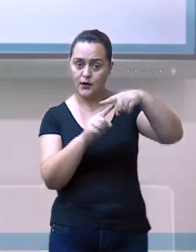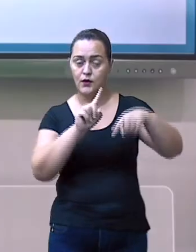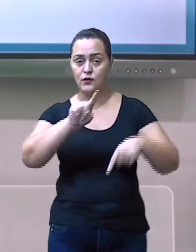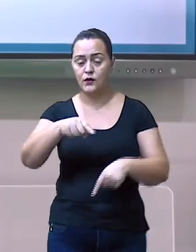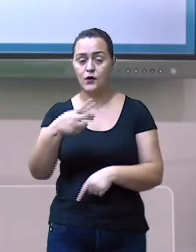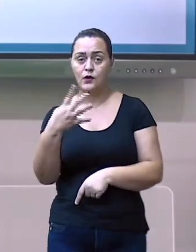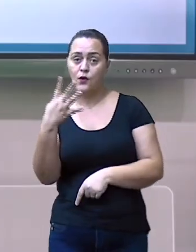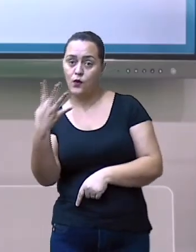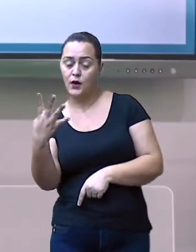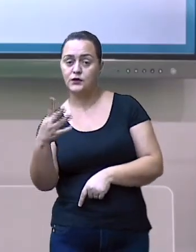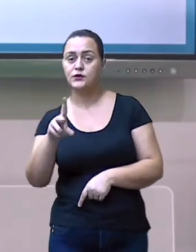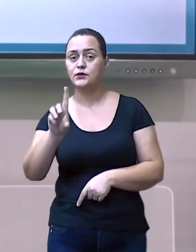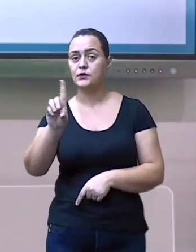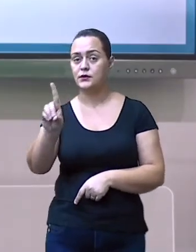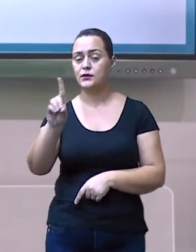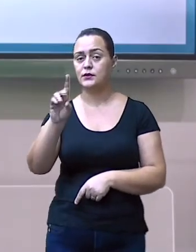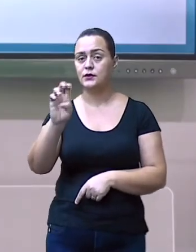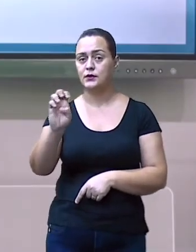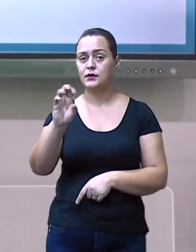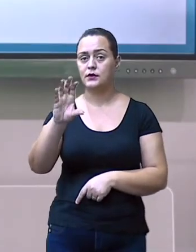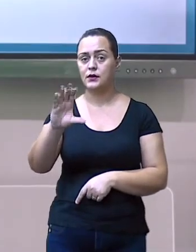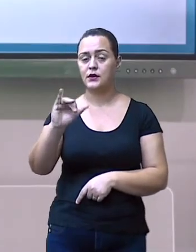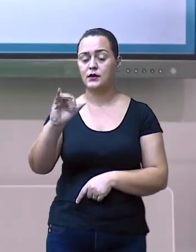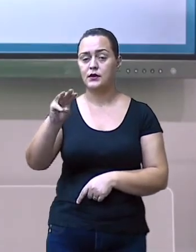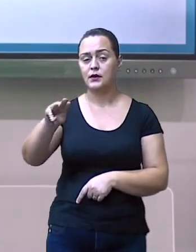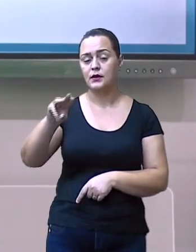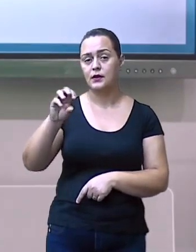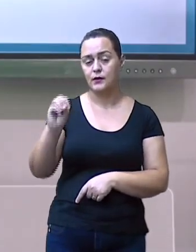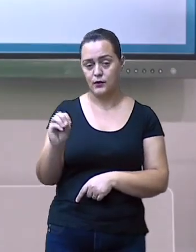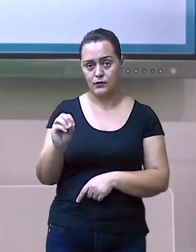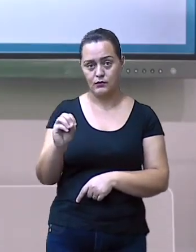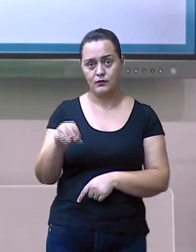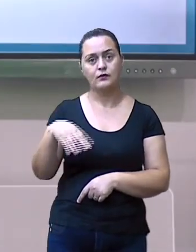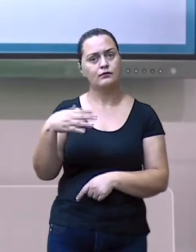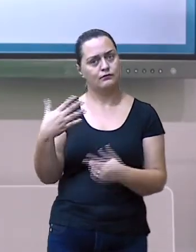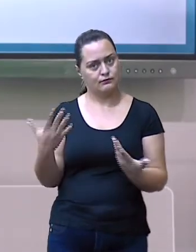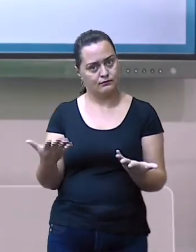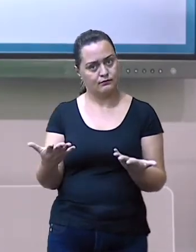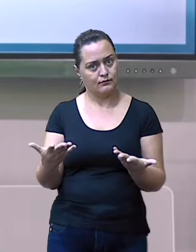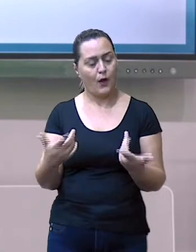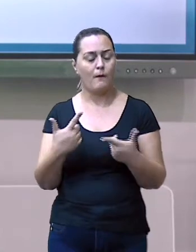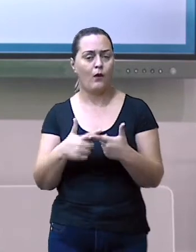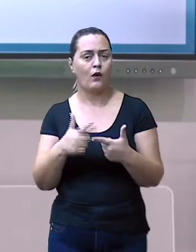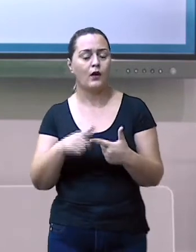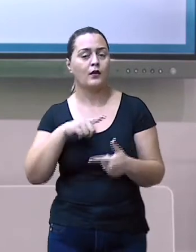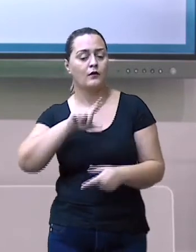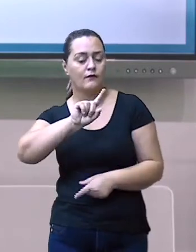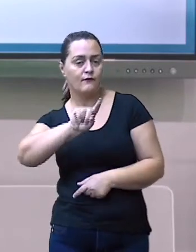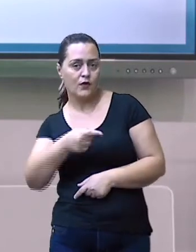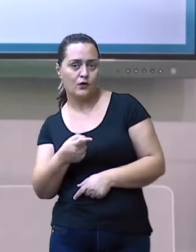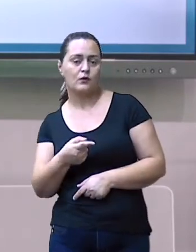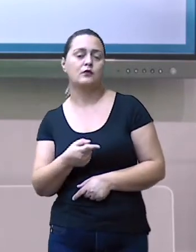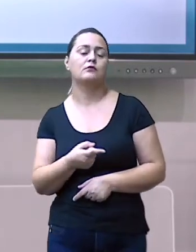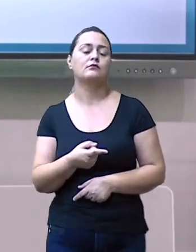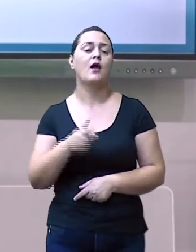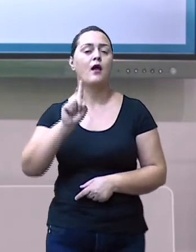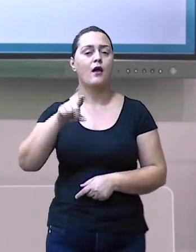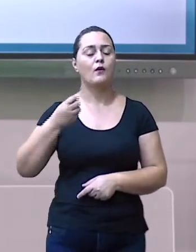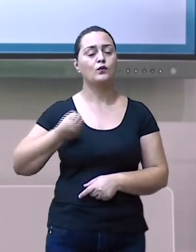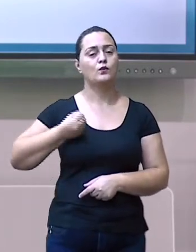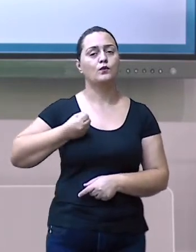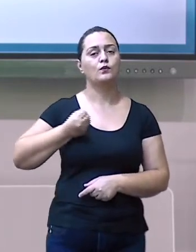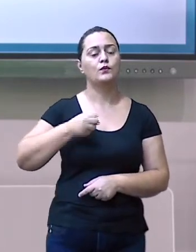essa era a pontuação das questões. Tendo em vista que nós agora descobrimos quanto vale cada questão, nós